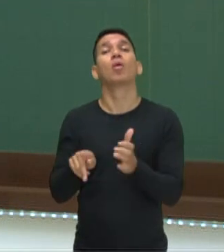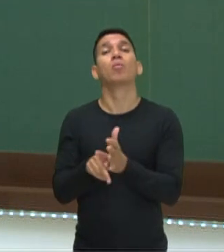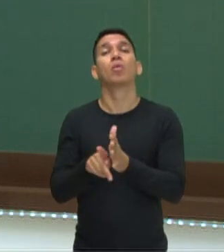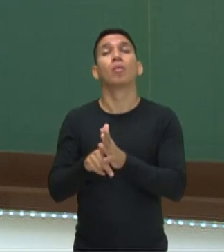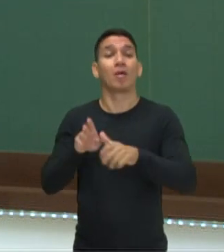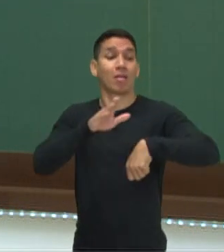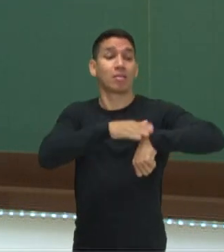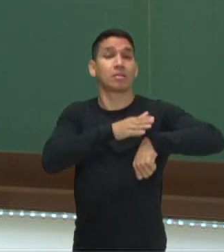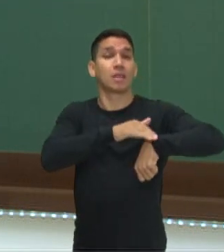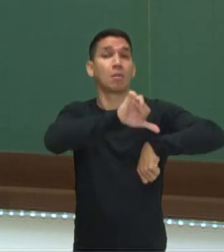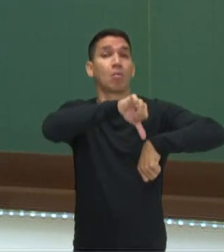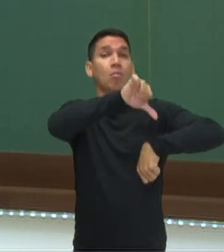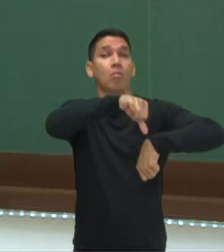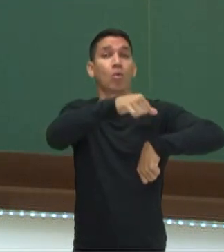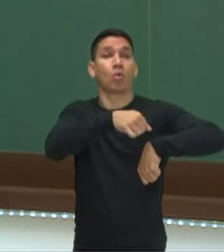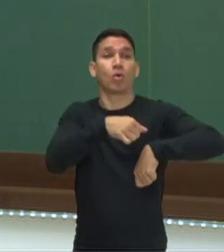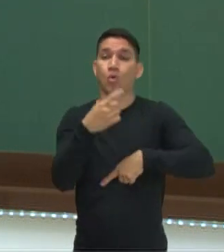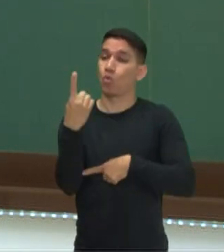tempo, né?